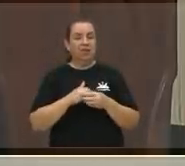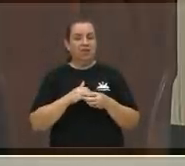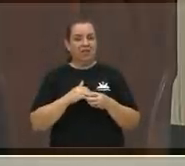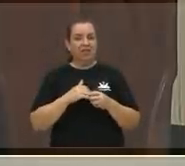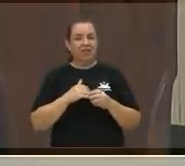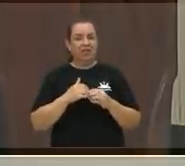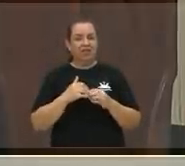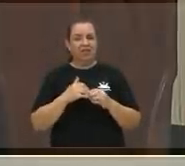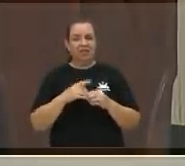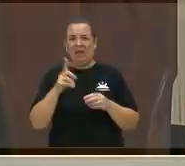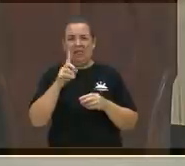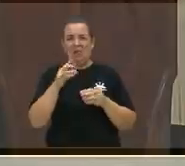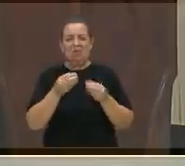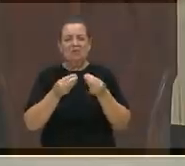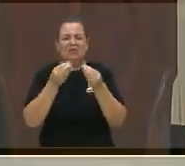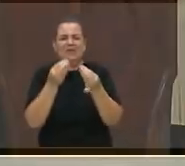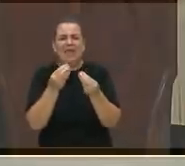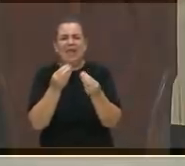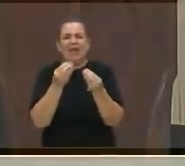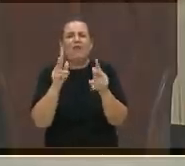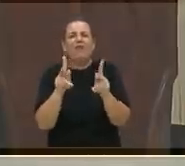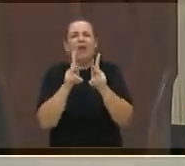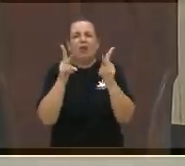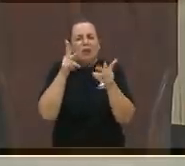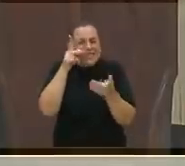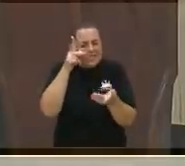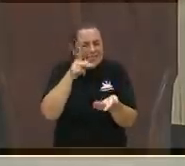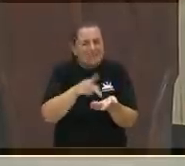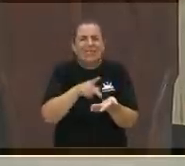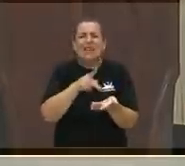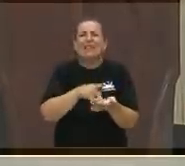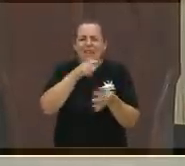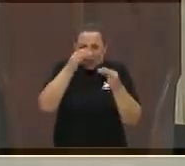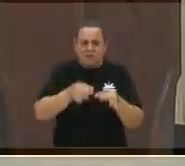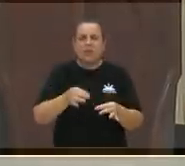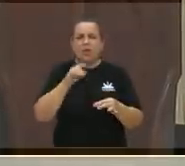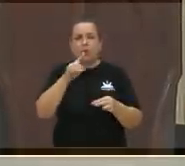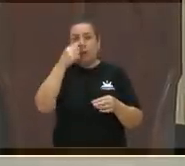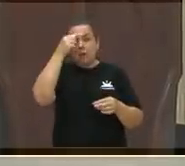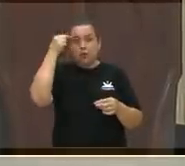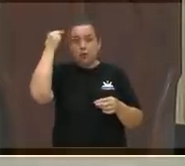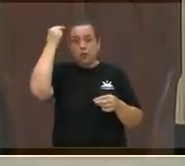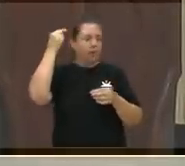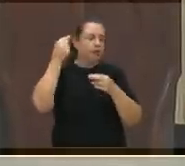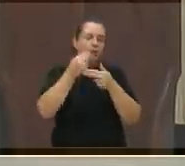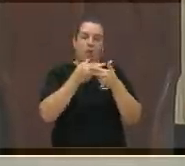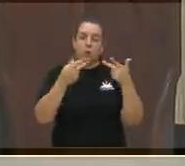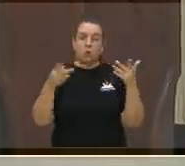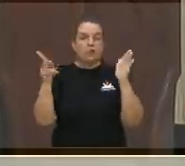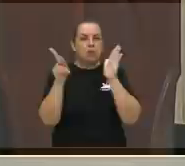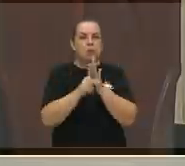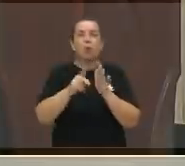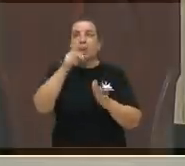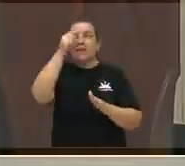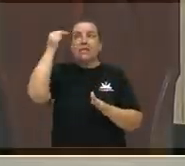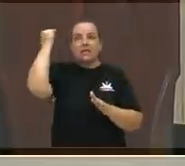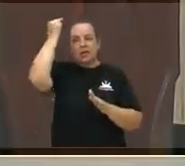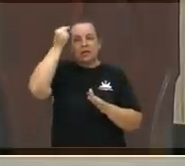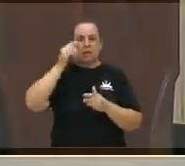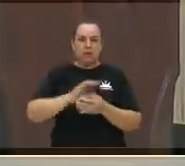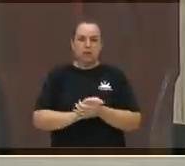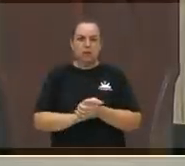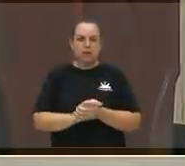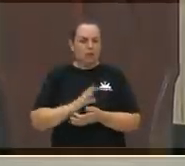me desvalorizei o profanei as coisas santas é amar a deus sobre